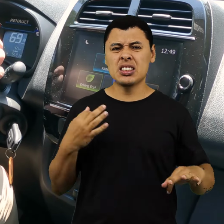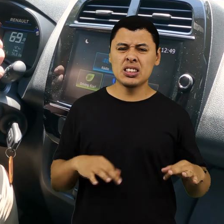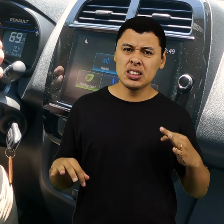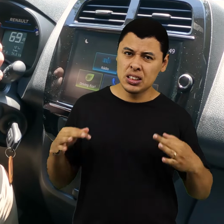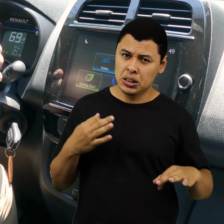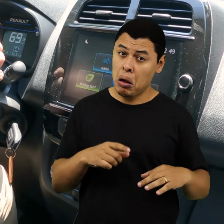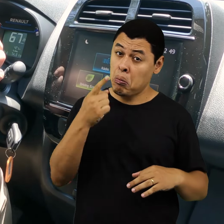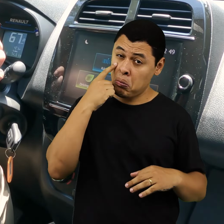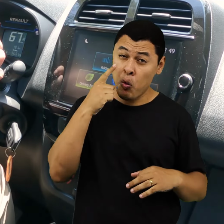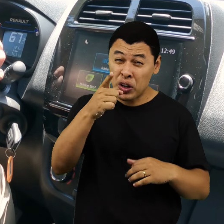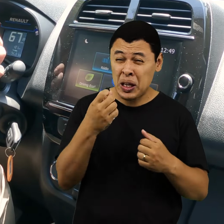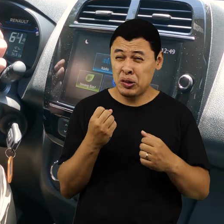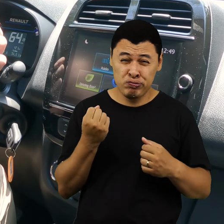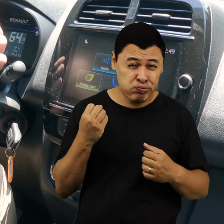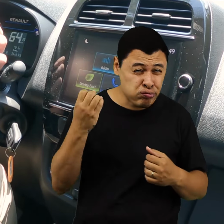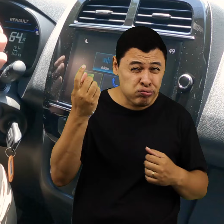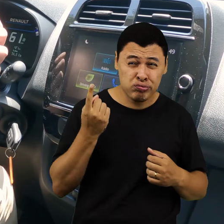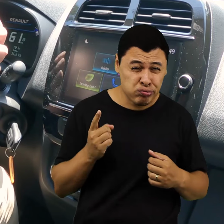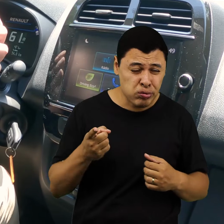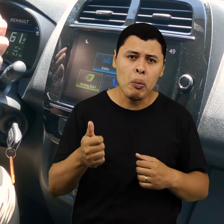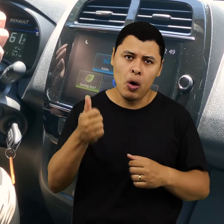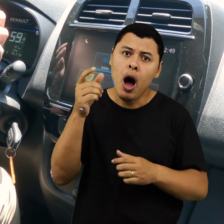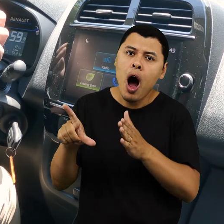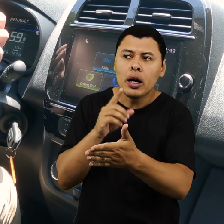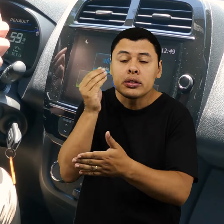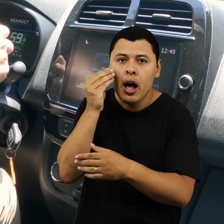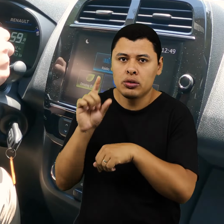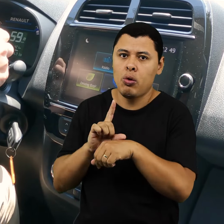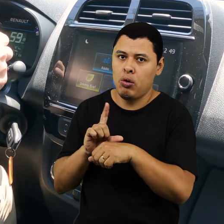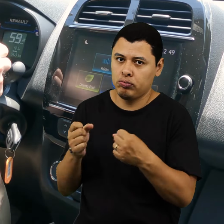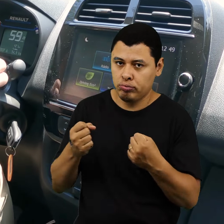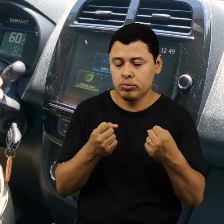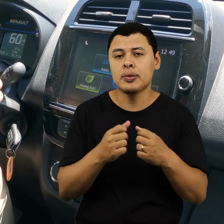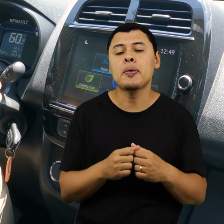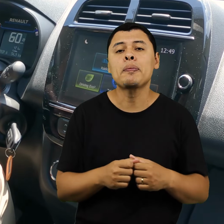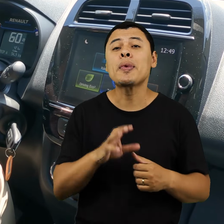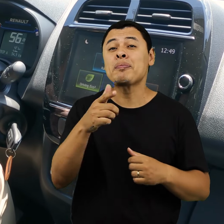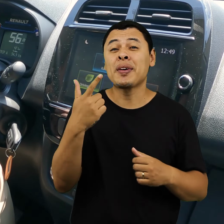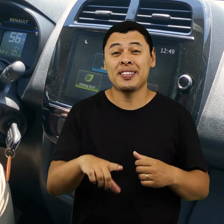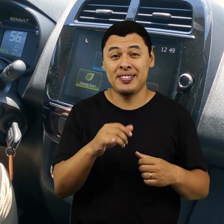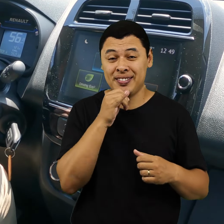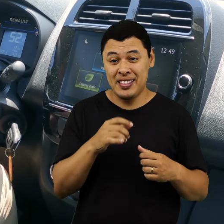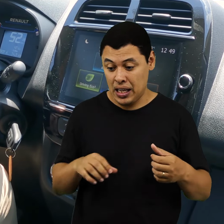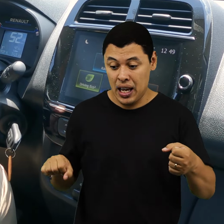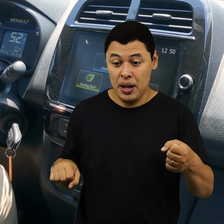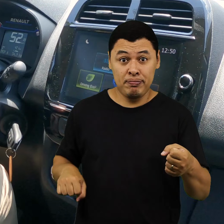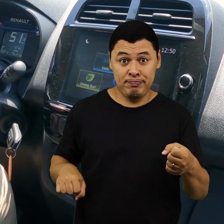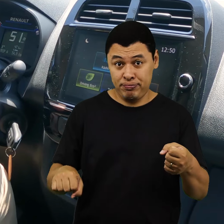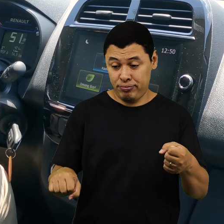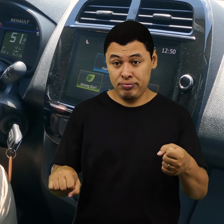viaja muito. Agora tem uma coisa que é positiva de estrada, que é o seguinte: essa coisa de você ter o câmbio super